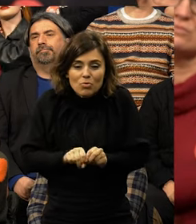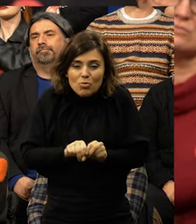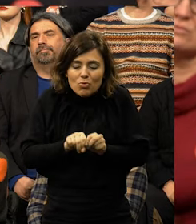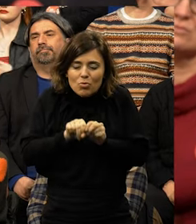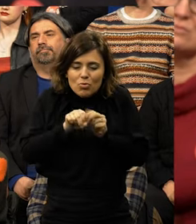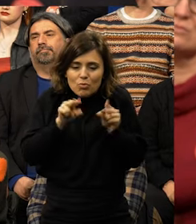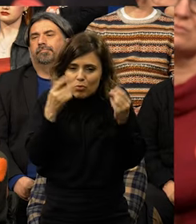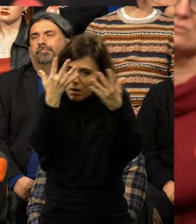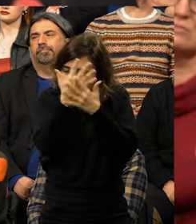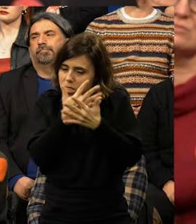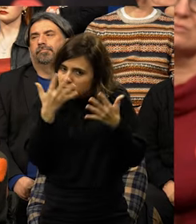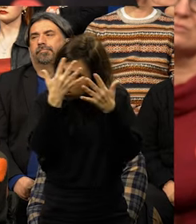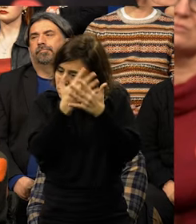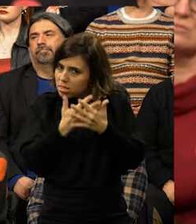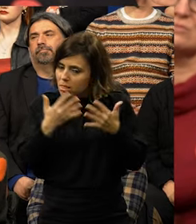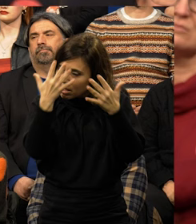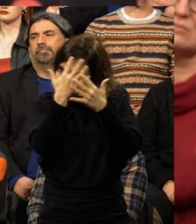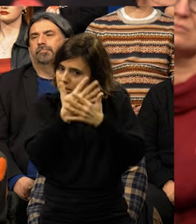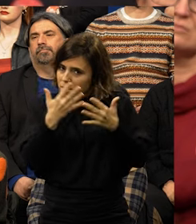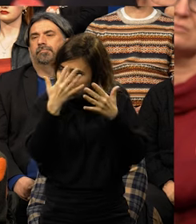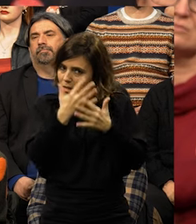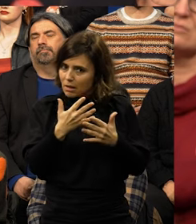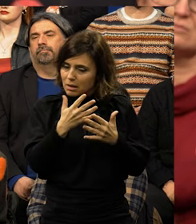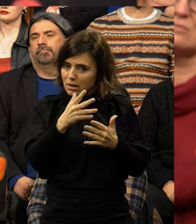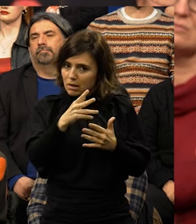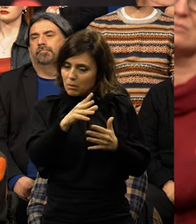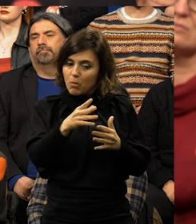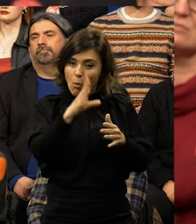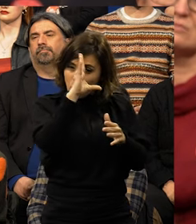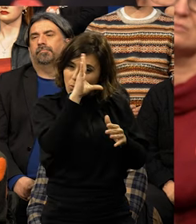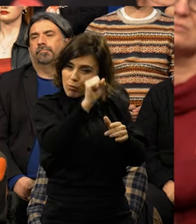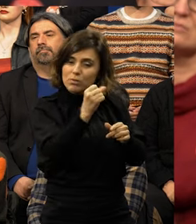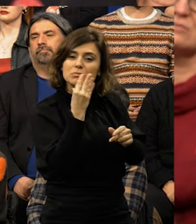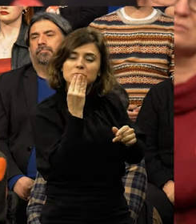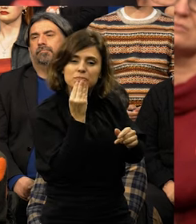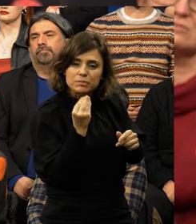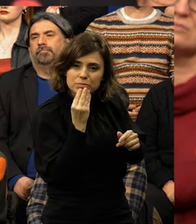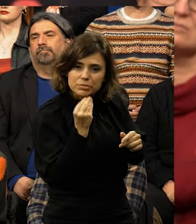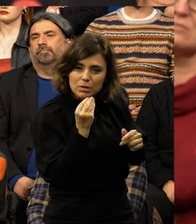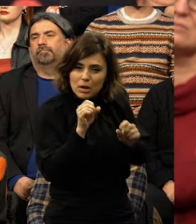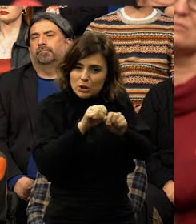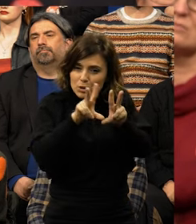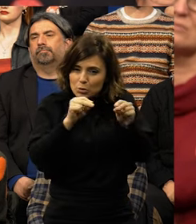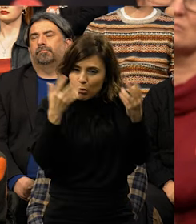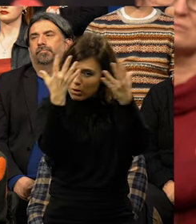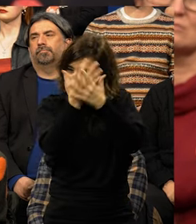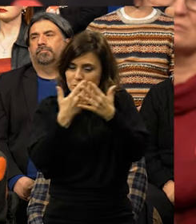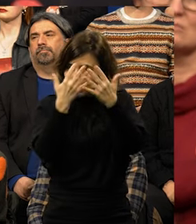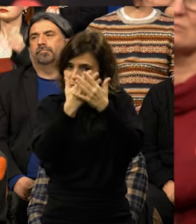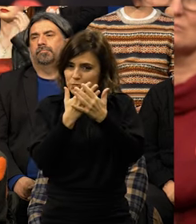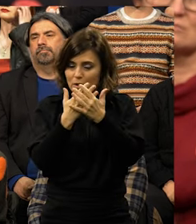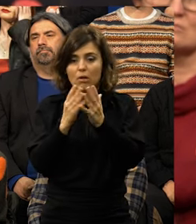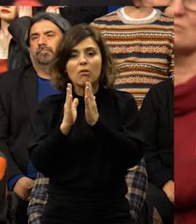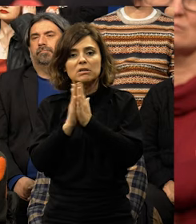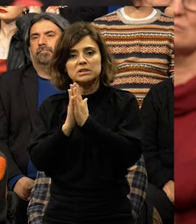confunda um regime colonial e sionista como do governo Israelita com o Judaísmo e